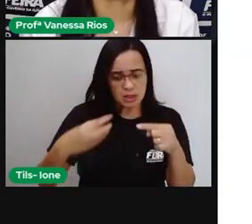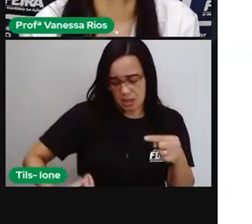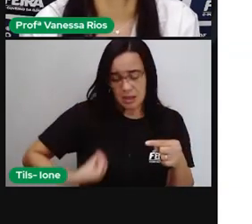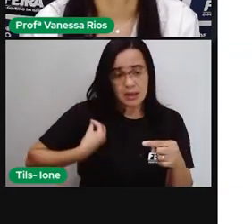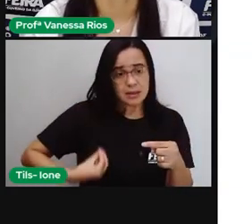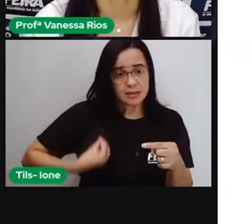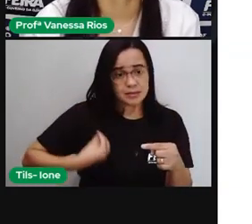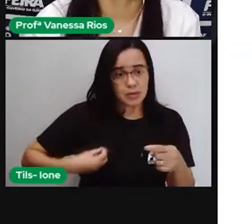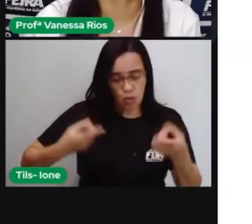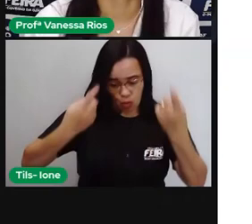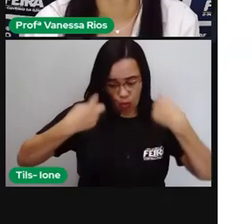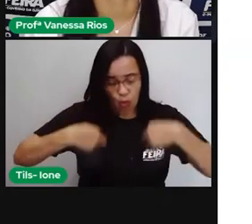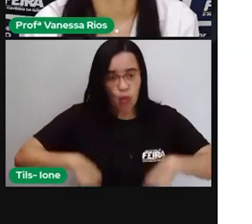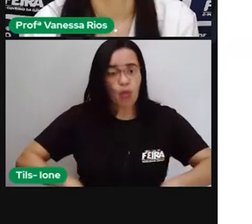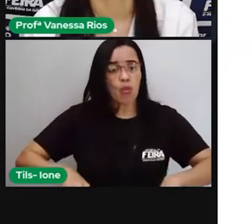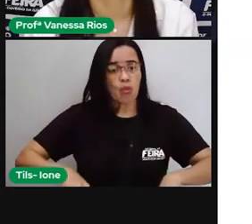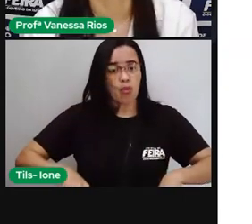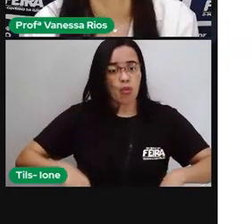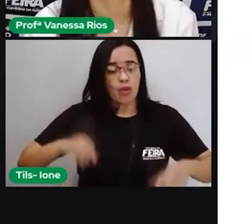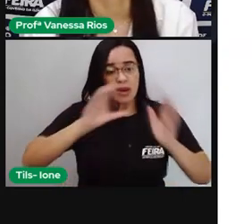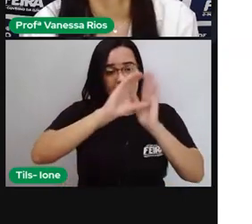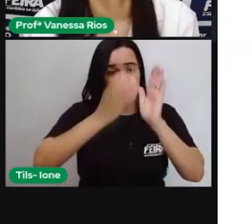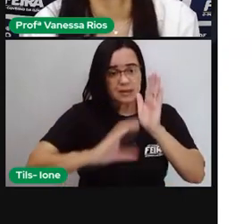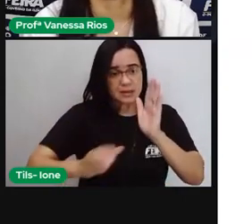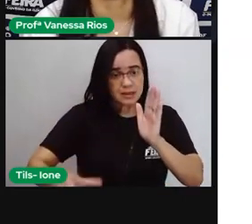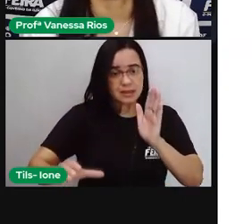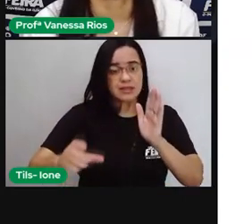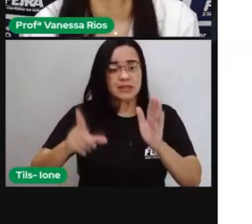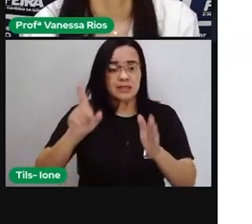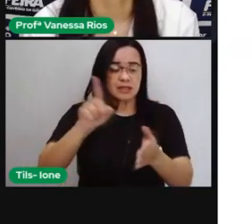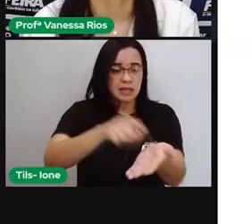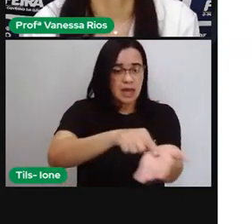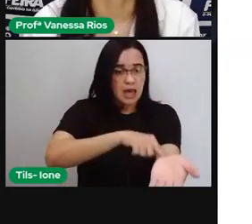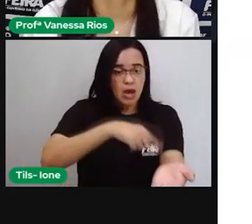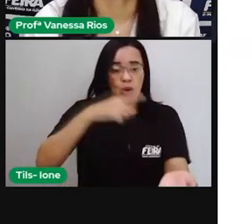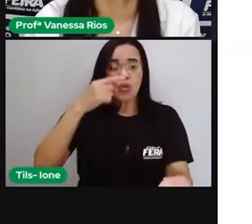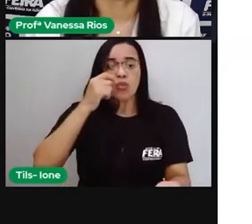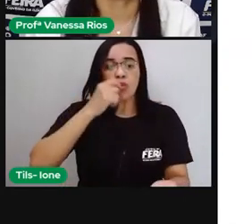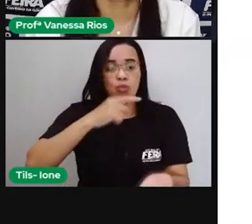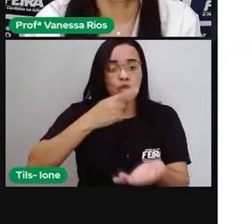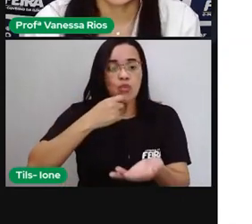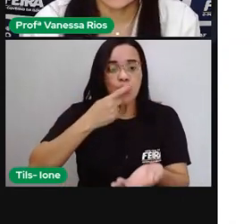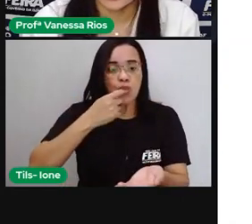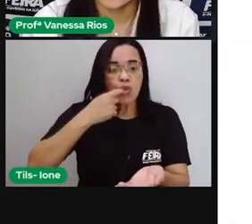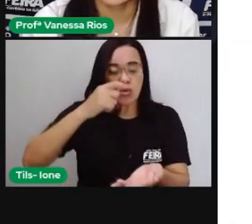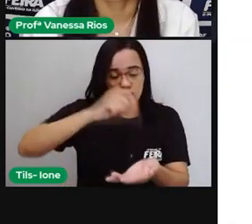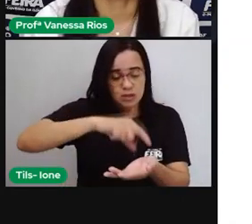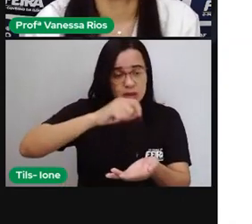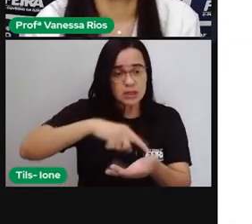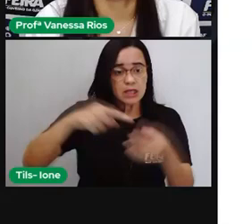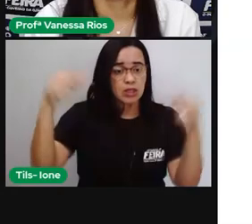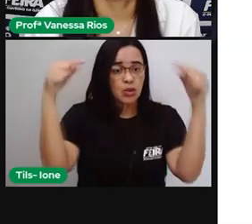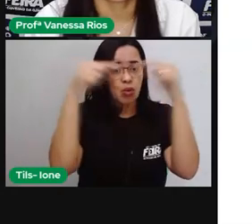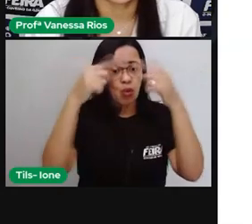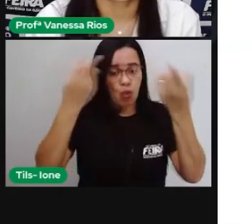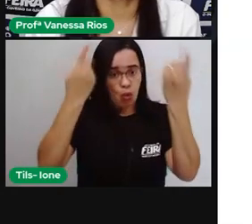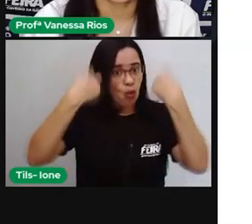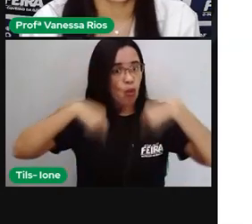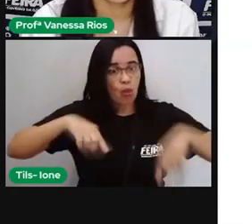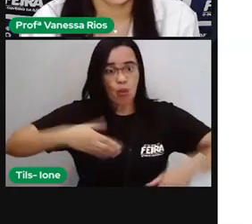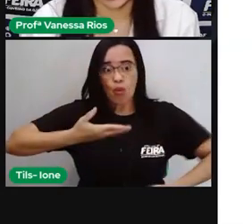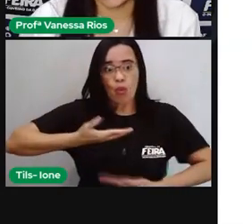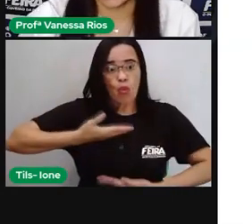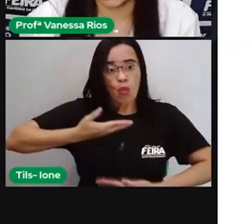características físicas, sanguíneas, né? Características relacionadas aí à formação do corpo, né? De